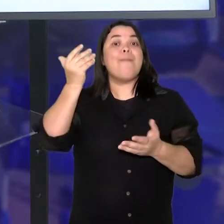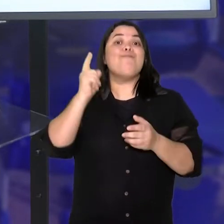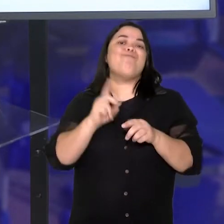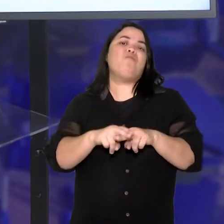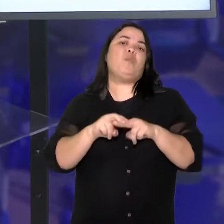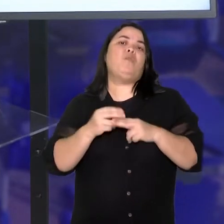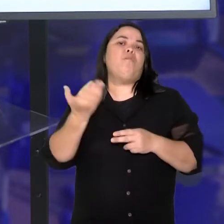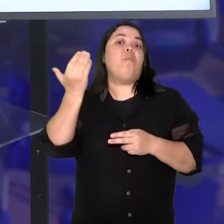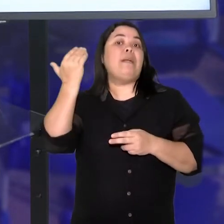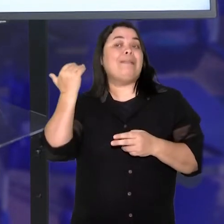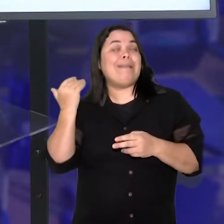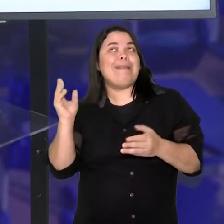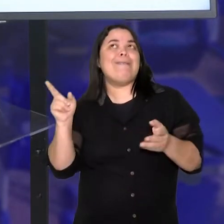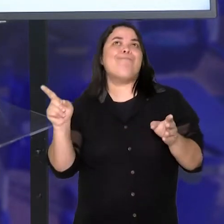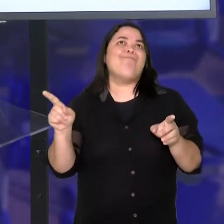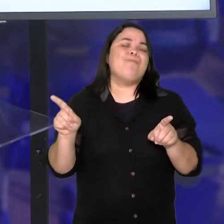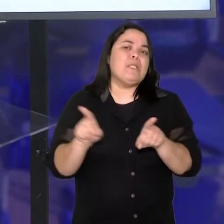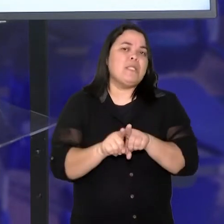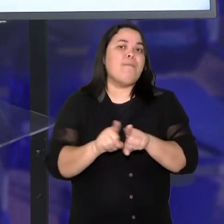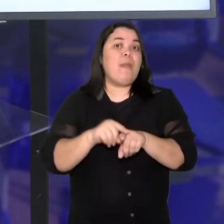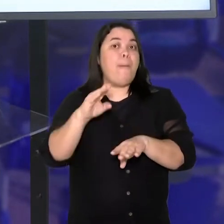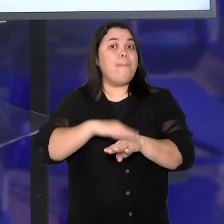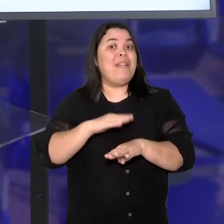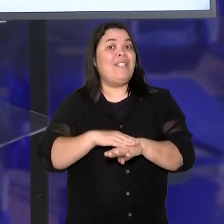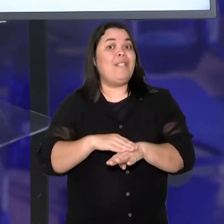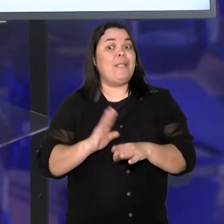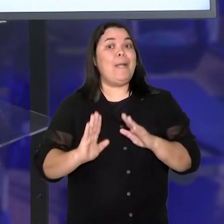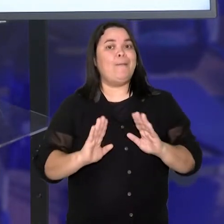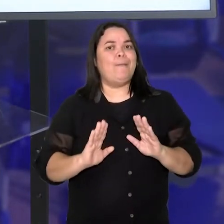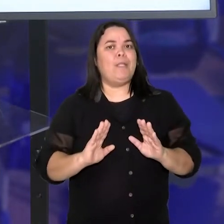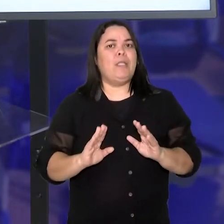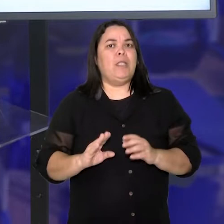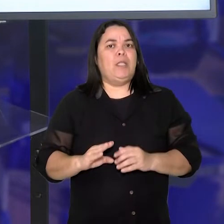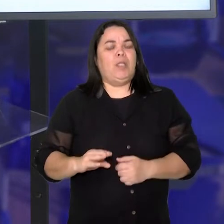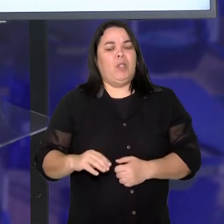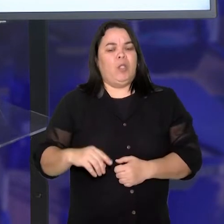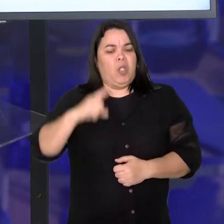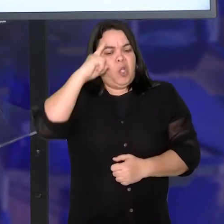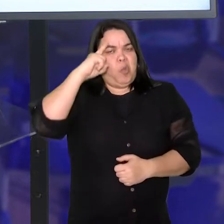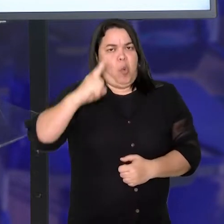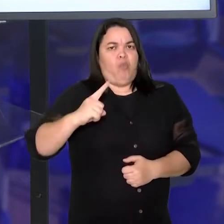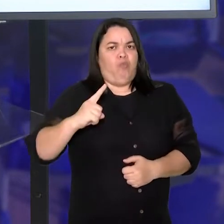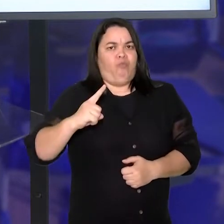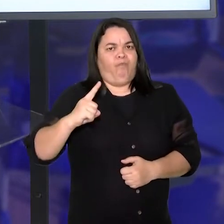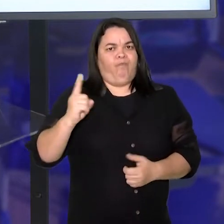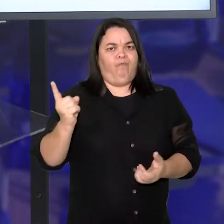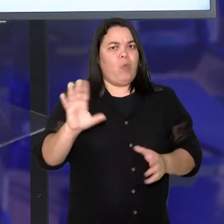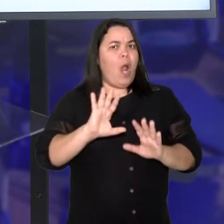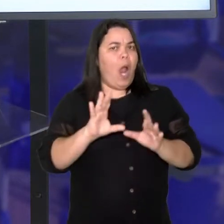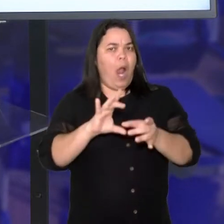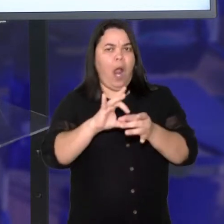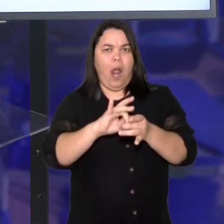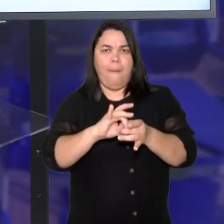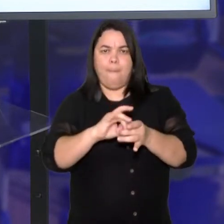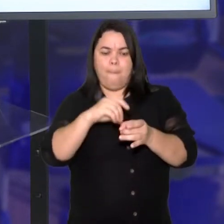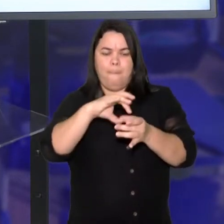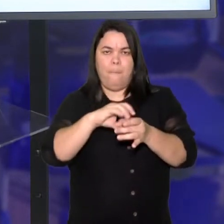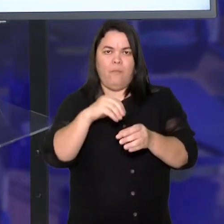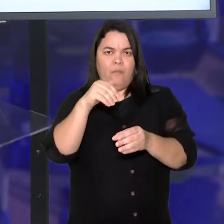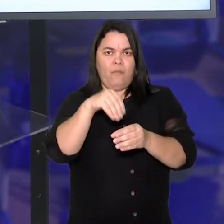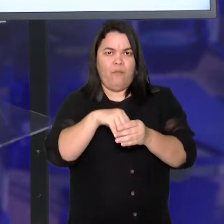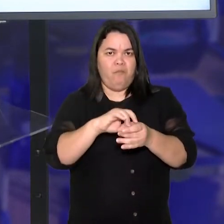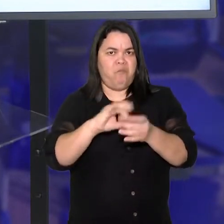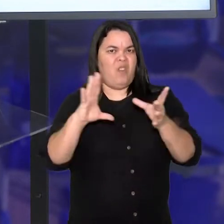até presente também autoritário, né? O fato da democracia não ser forte, ainda ser uma